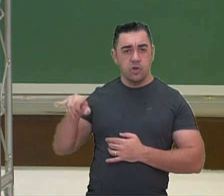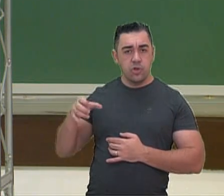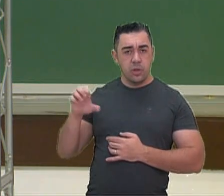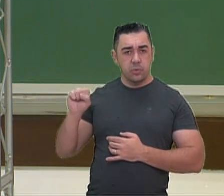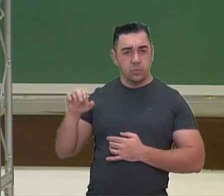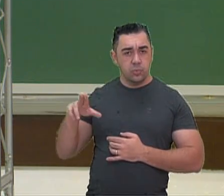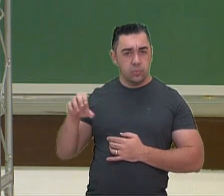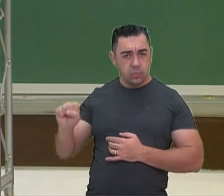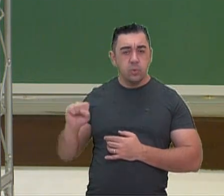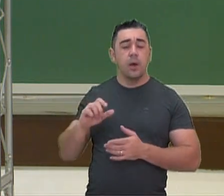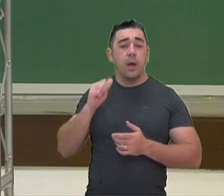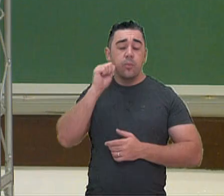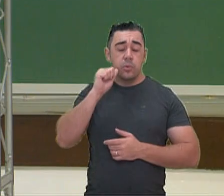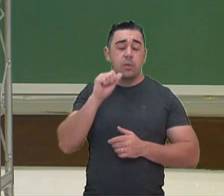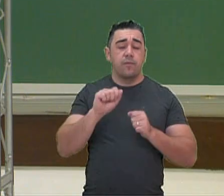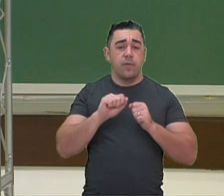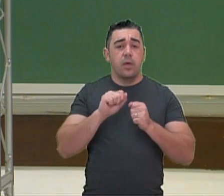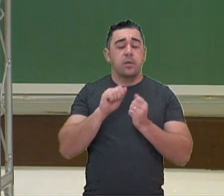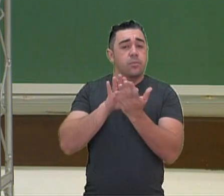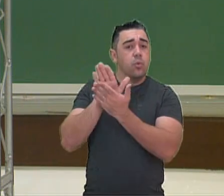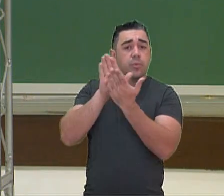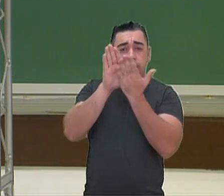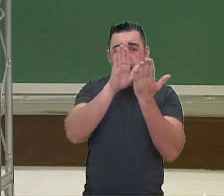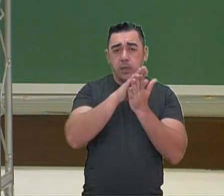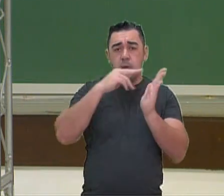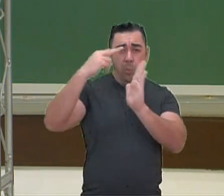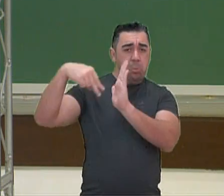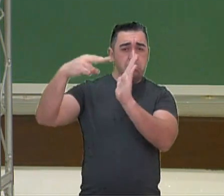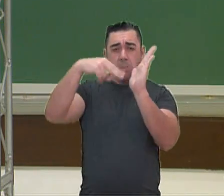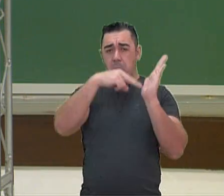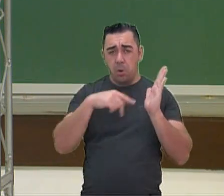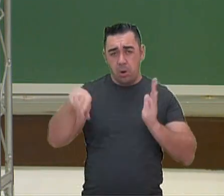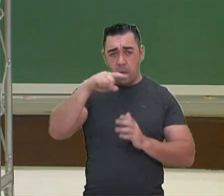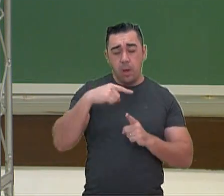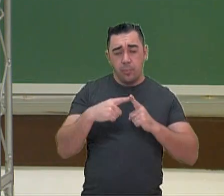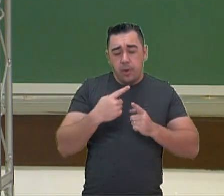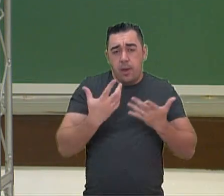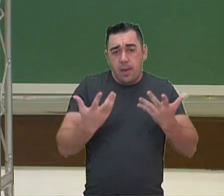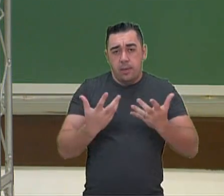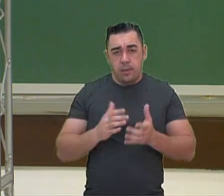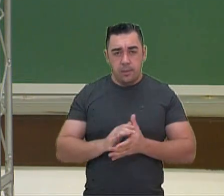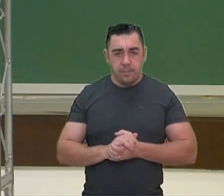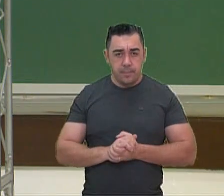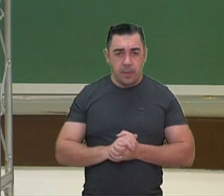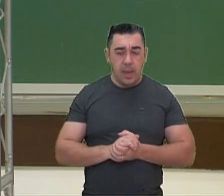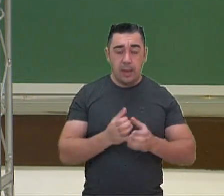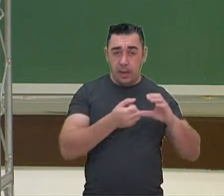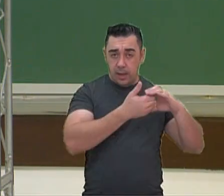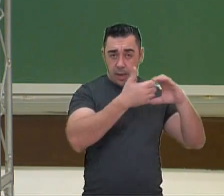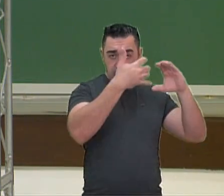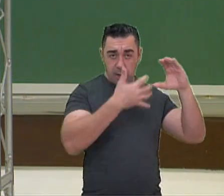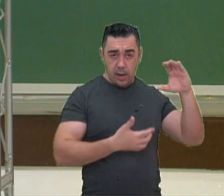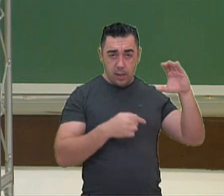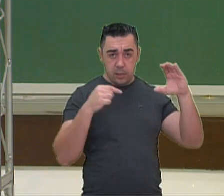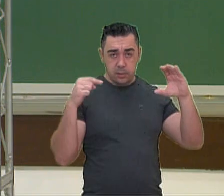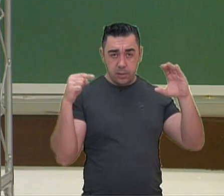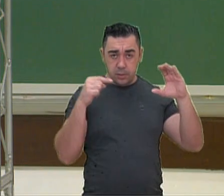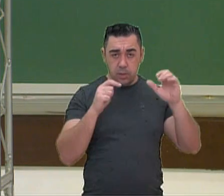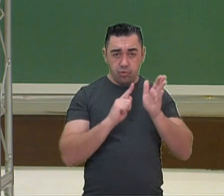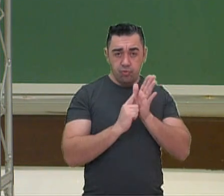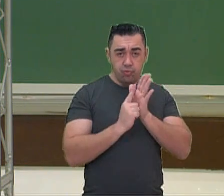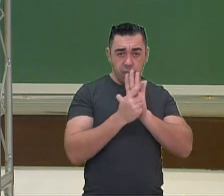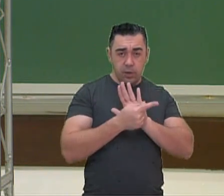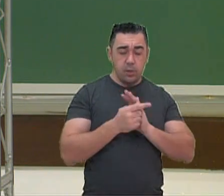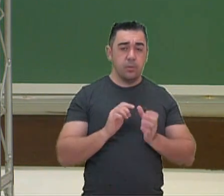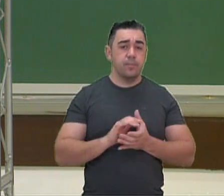Ela tinha essa intenção. Algumas características desse gênero são